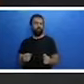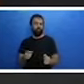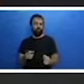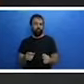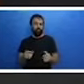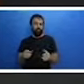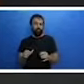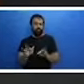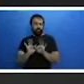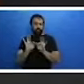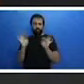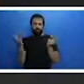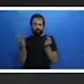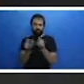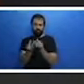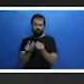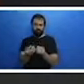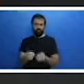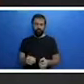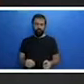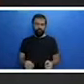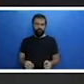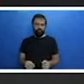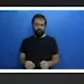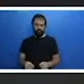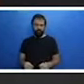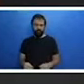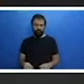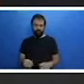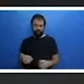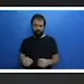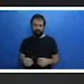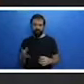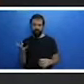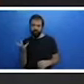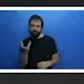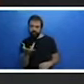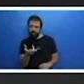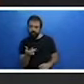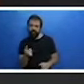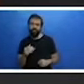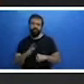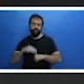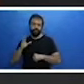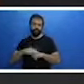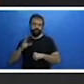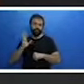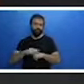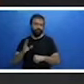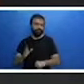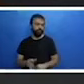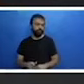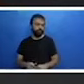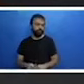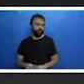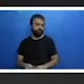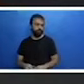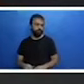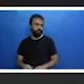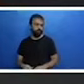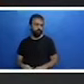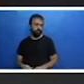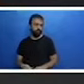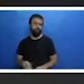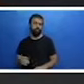desafiando quanto mais a gente desafia mas habilidades nós vamos conseguindo tá E também qual a